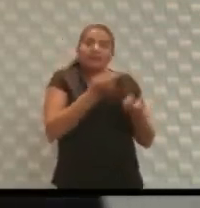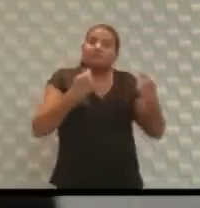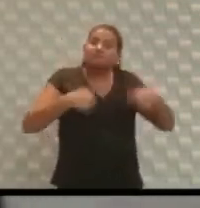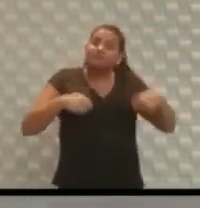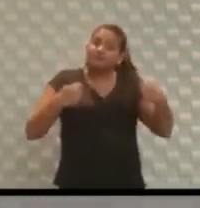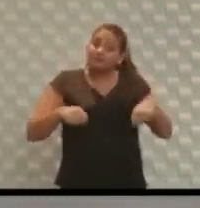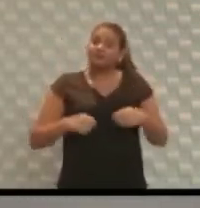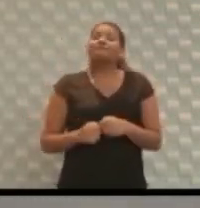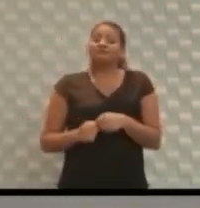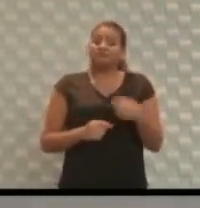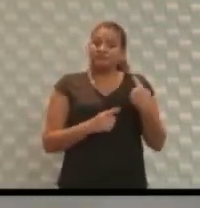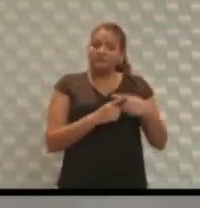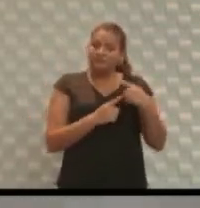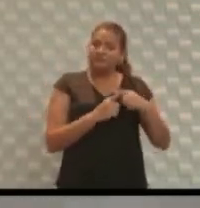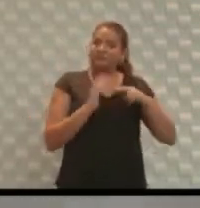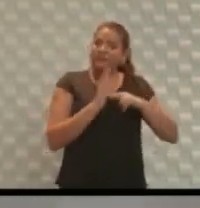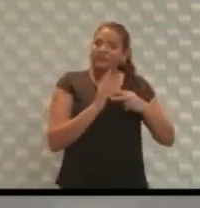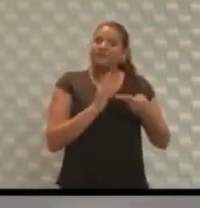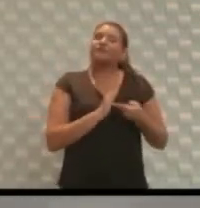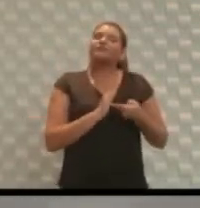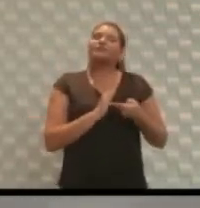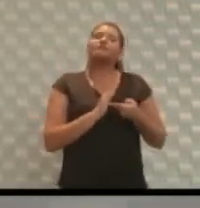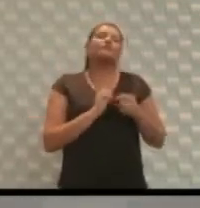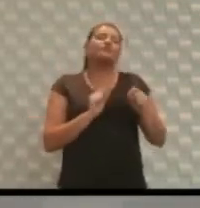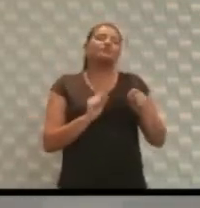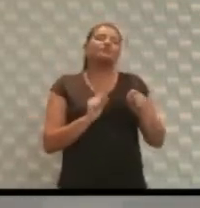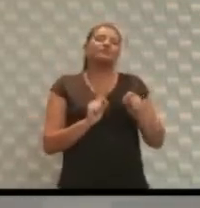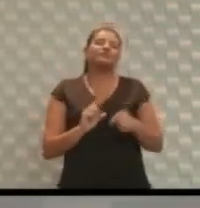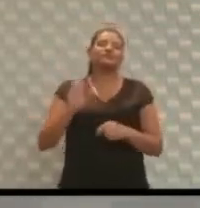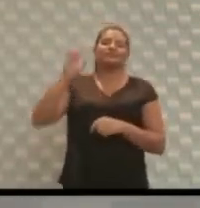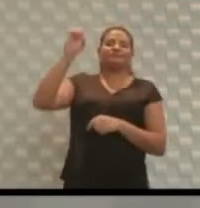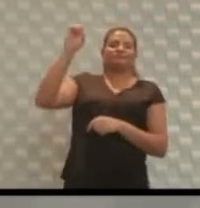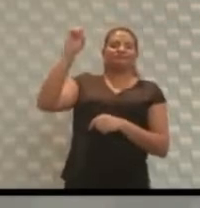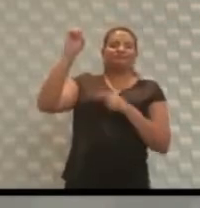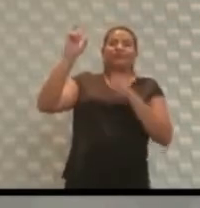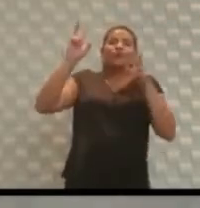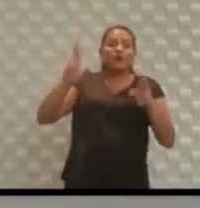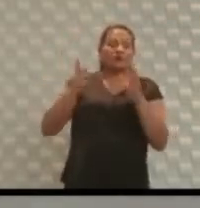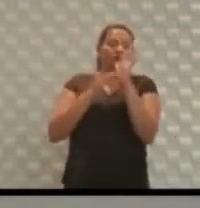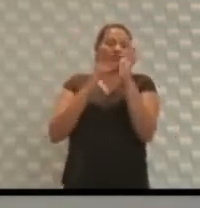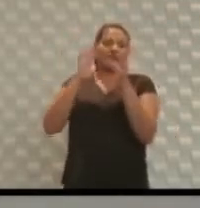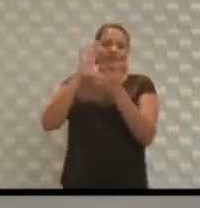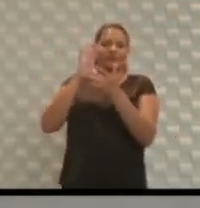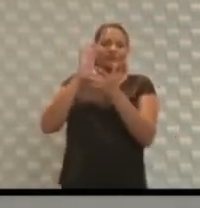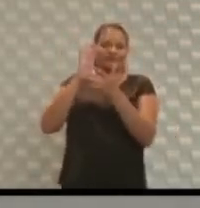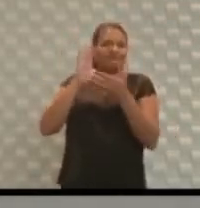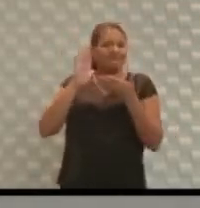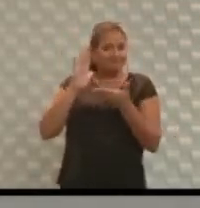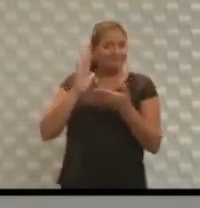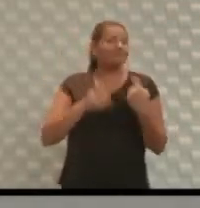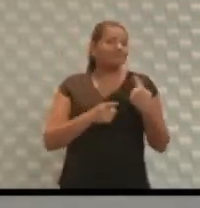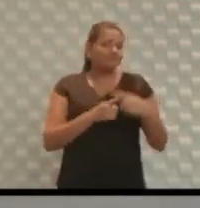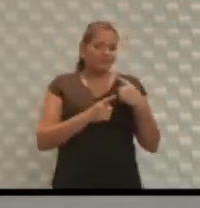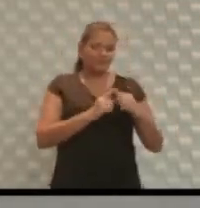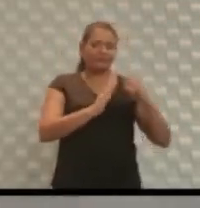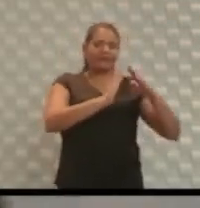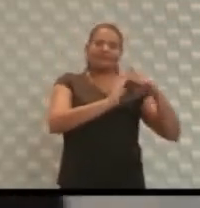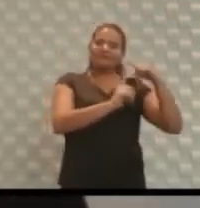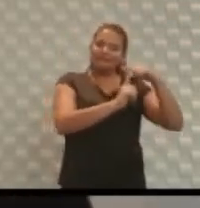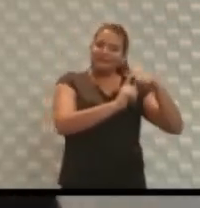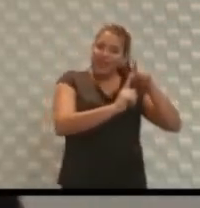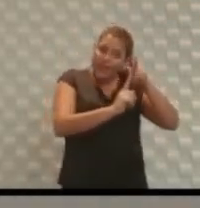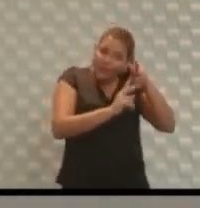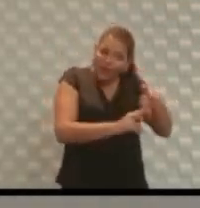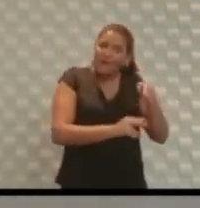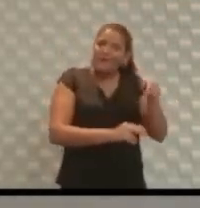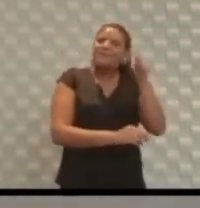figura aqui na terra da figura de Cristo com a igreja. O marido deve representar a Jesus para com a sua